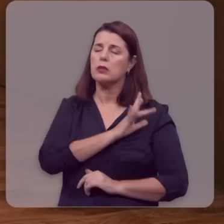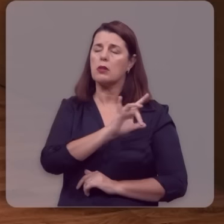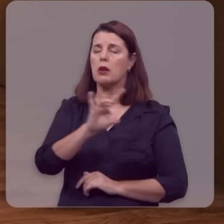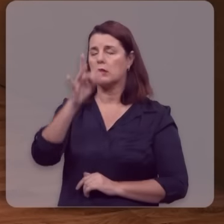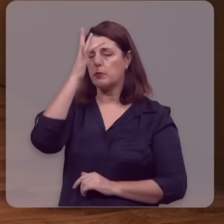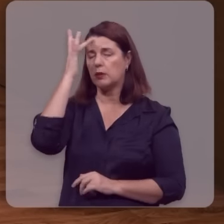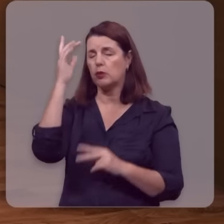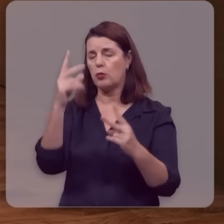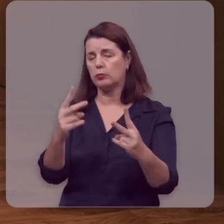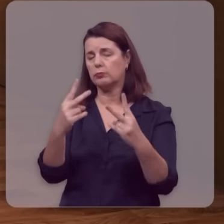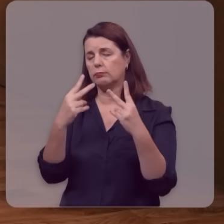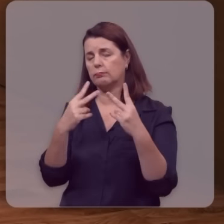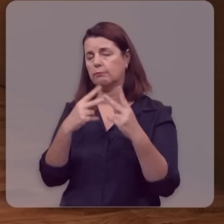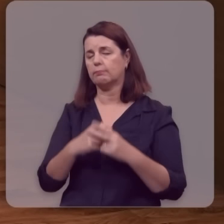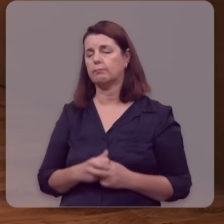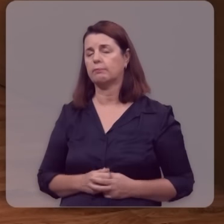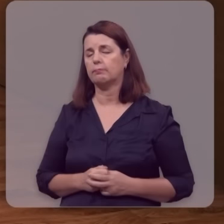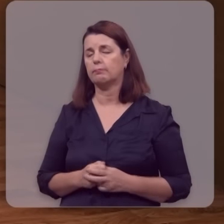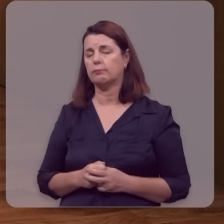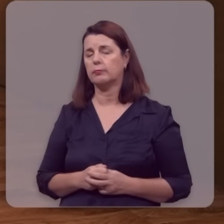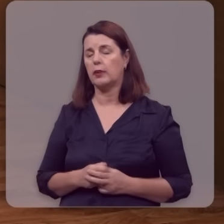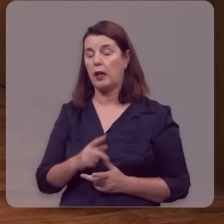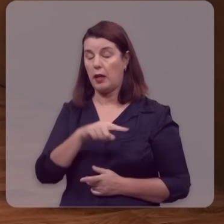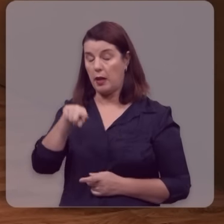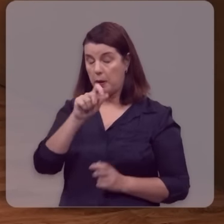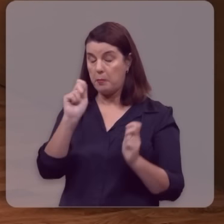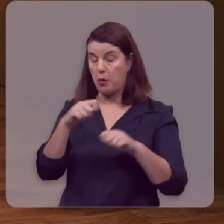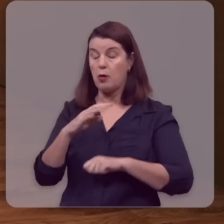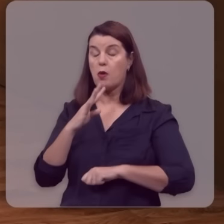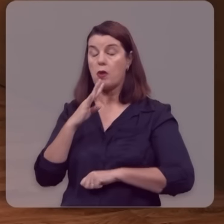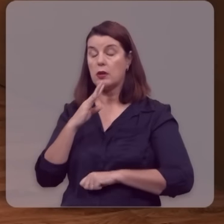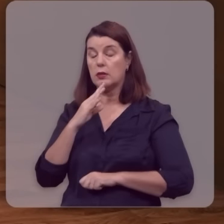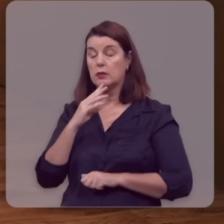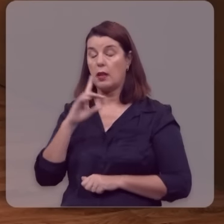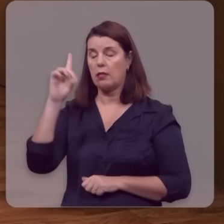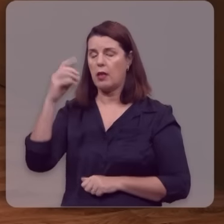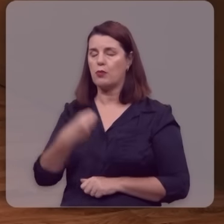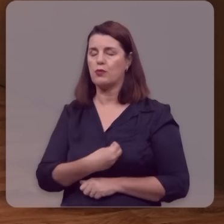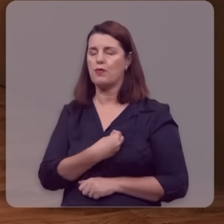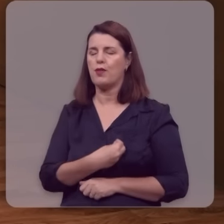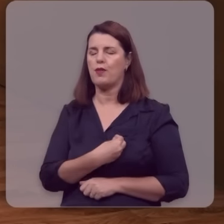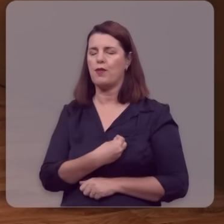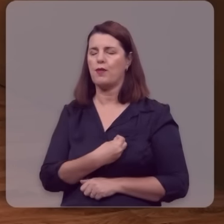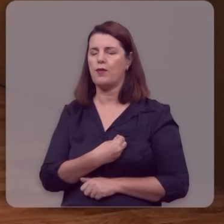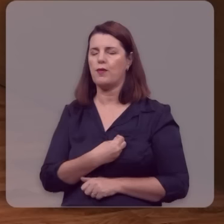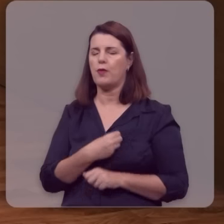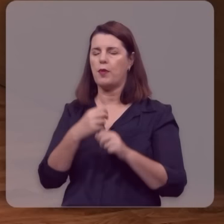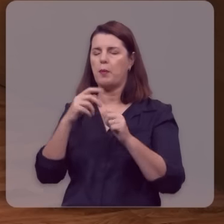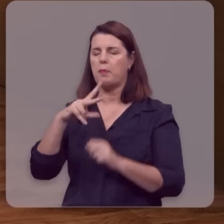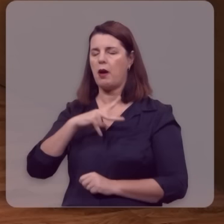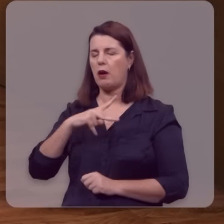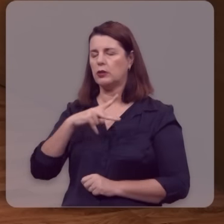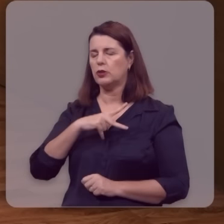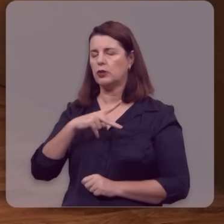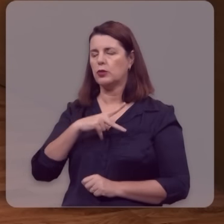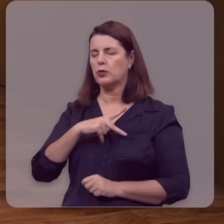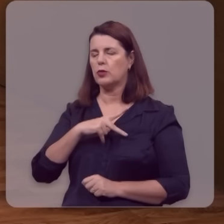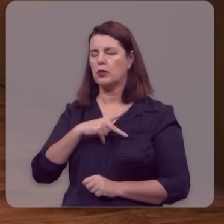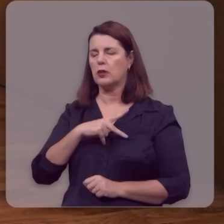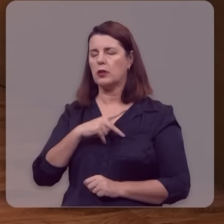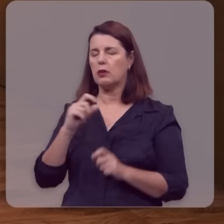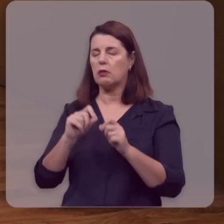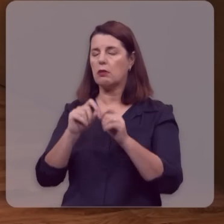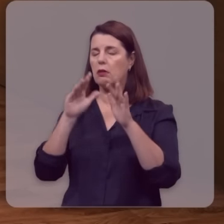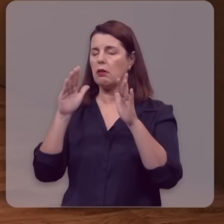de todos aqueles que agora nos assistem para que eles te conheçam como Deus vivo como Deus pessoal como